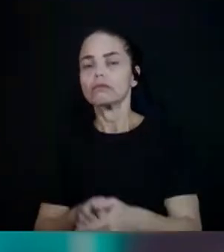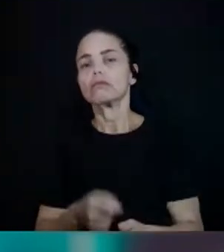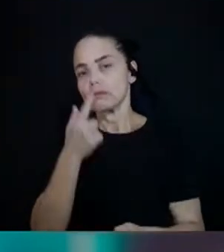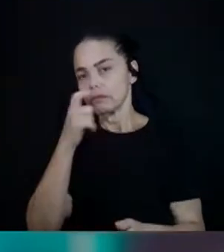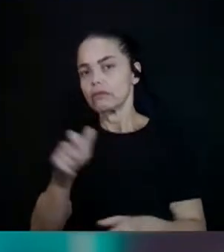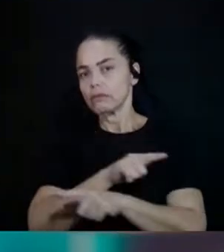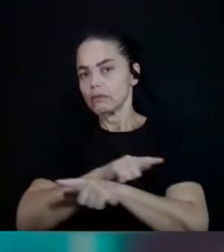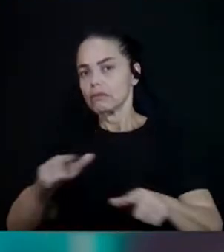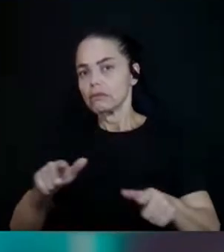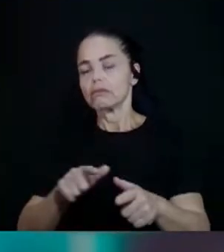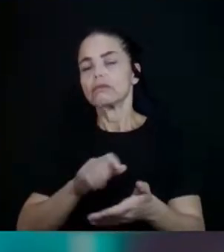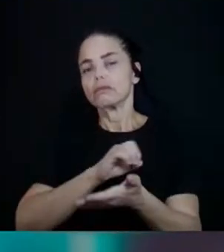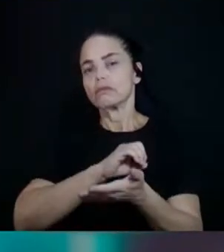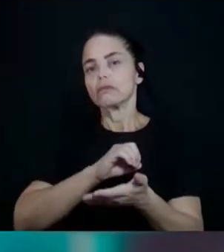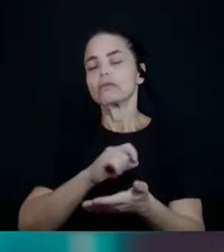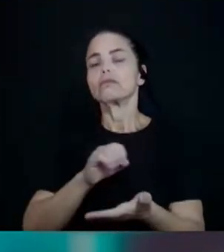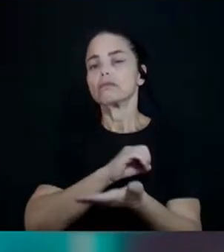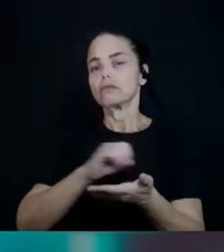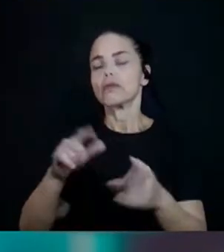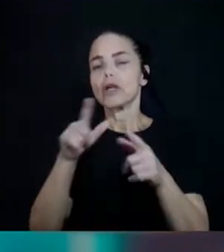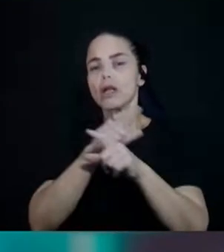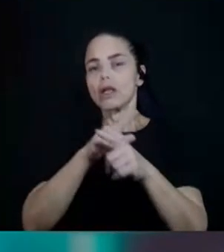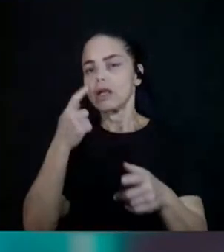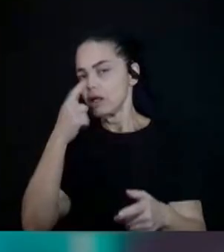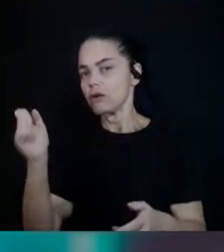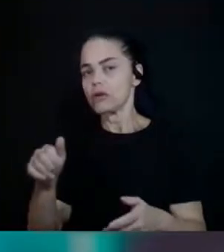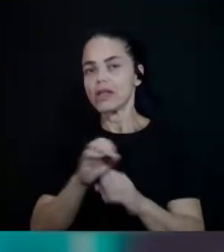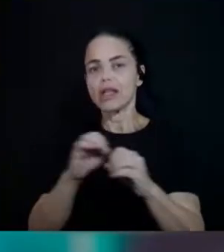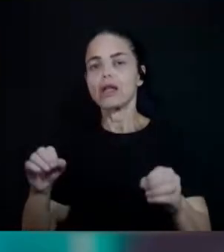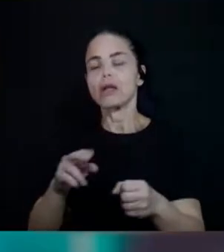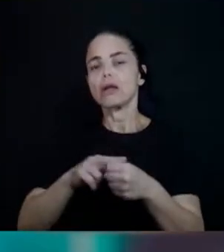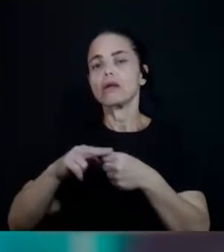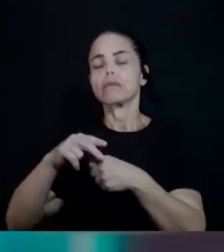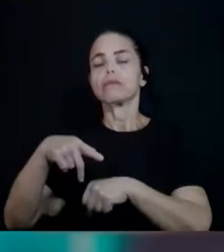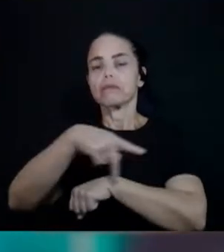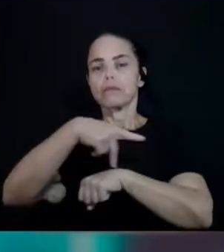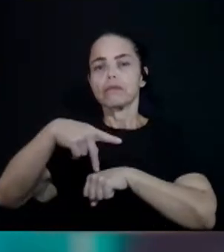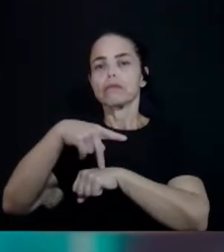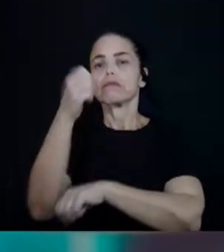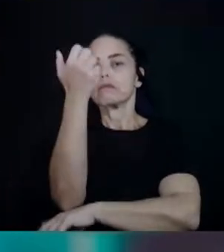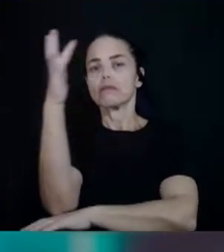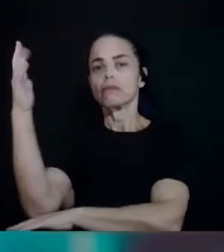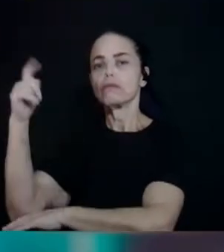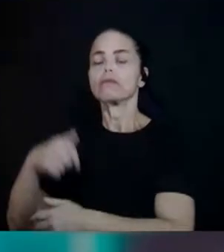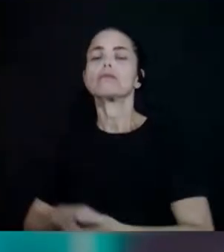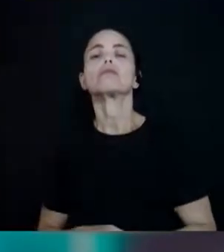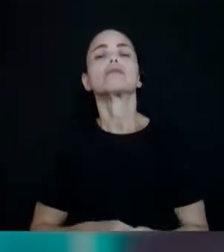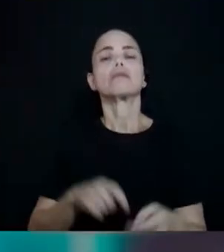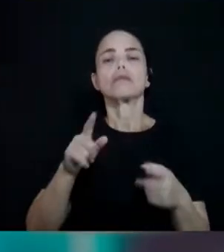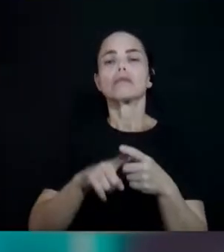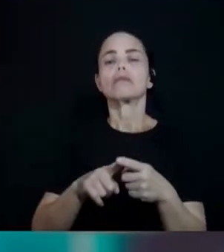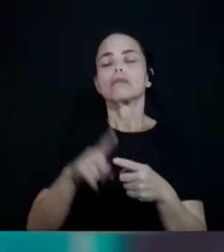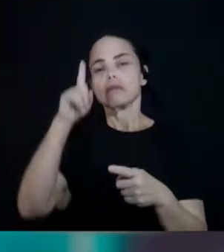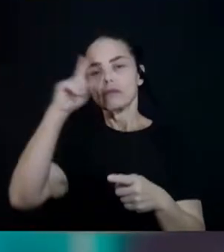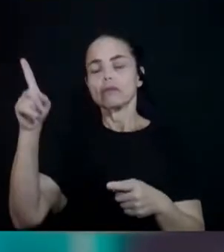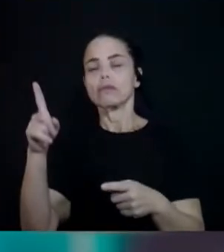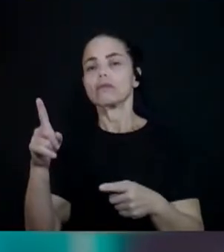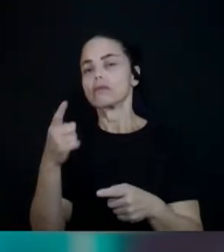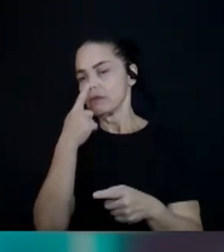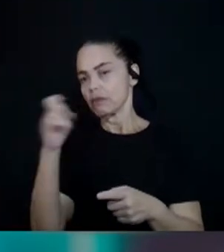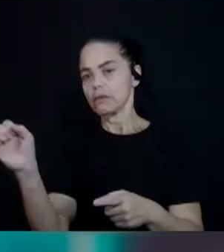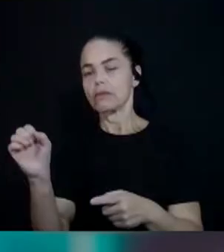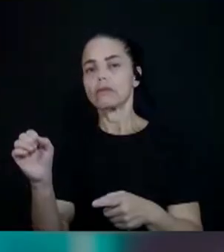sempre acontece em setembro, porque ela abraça a Semana da Árvore, com a semana de um dia sem